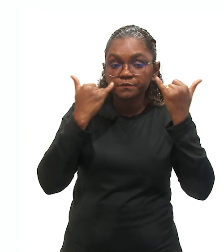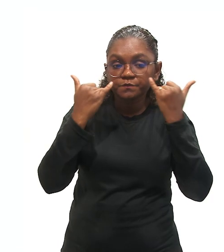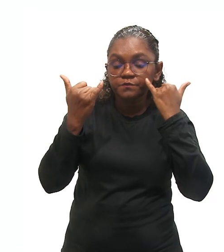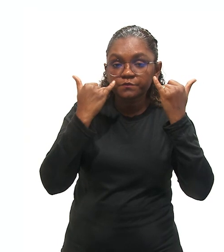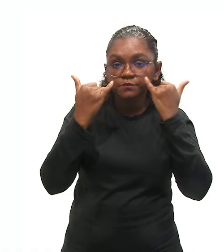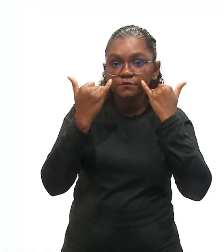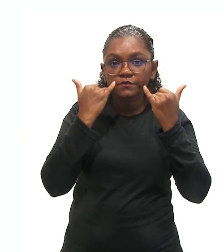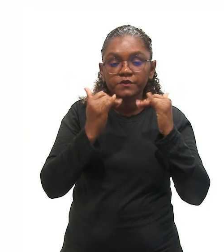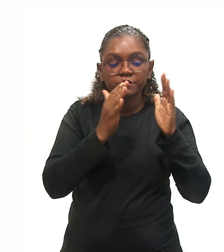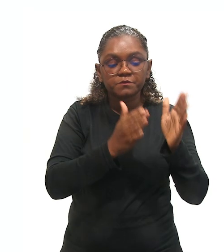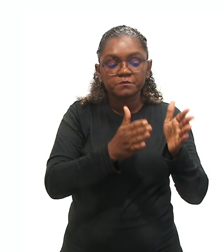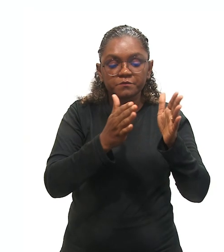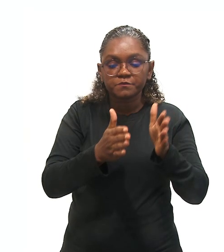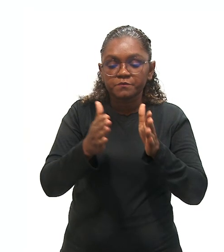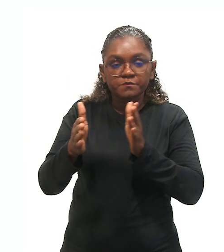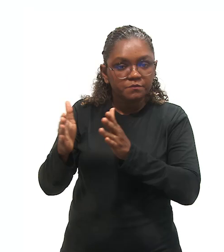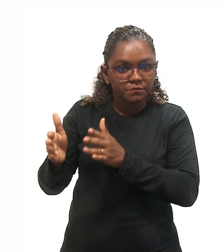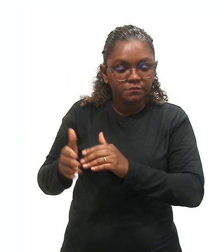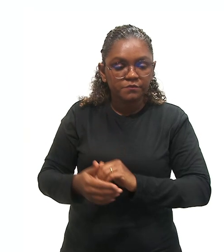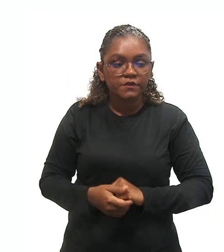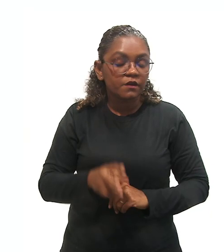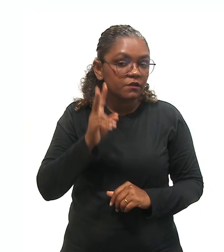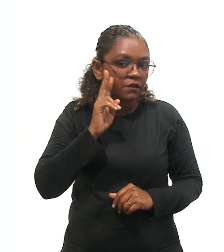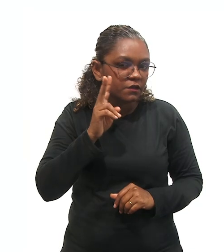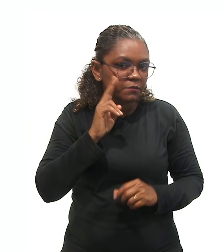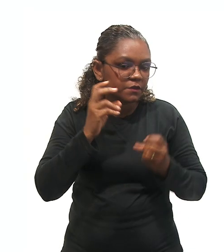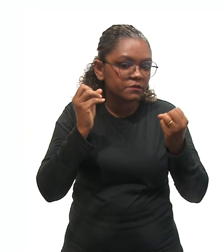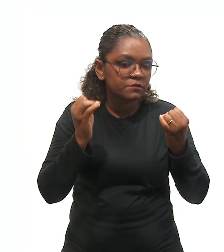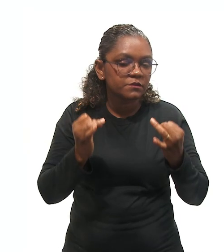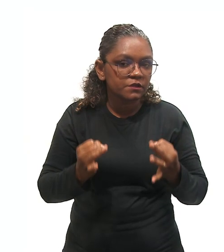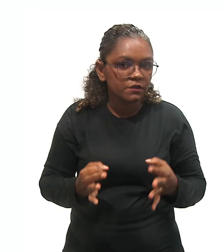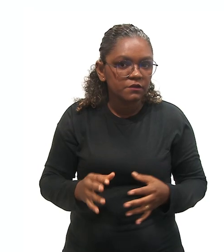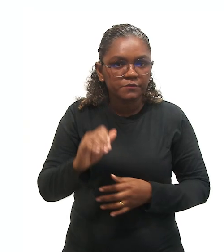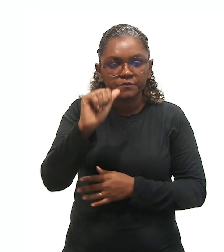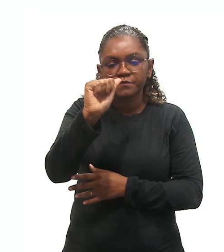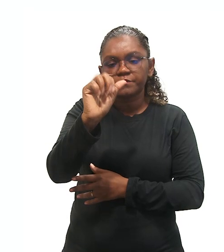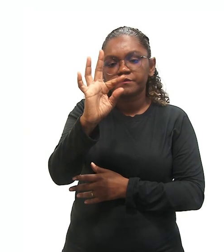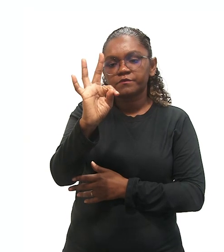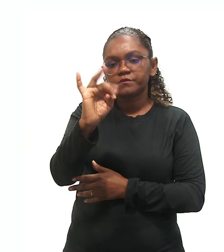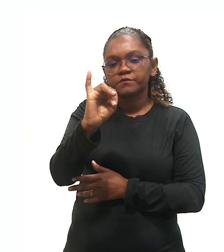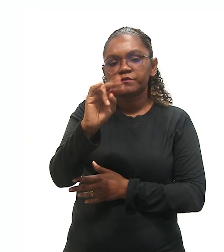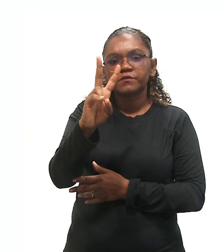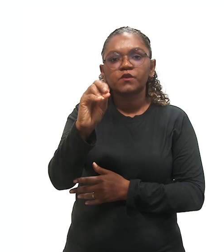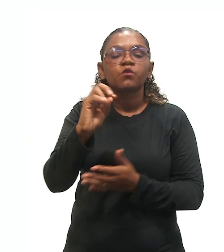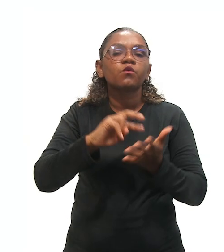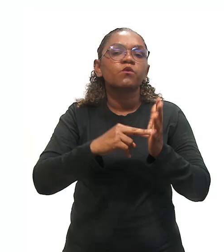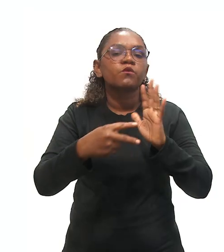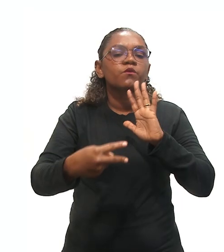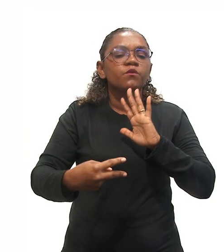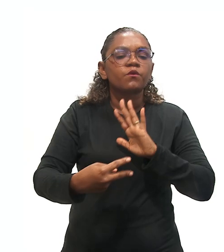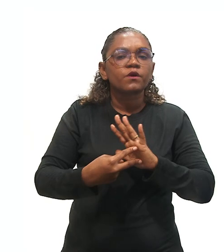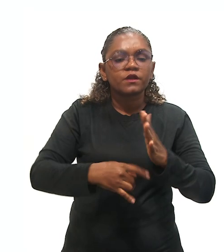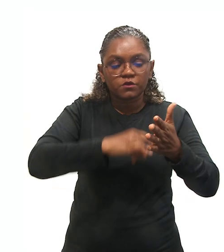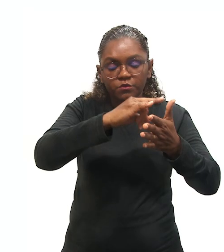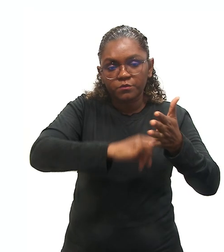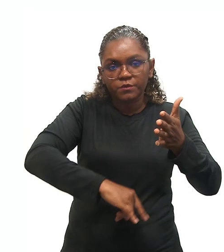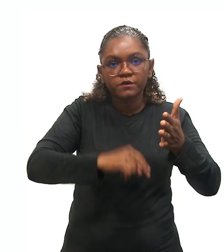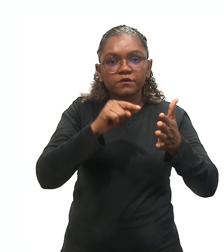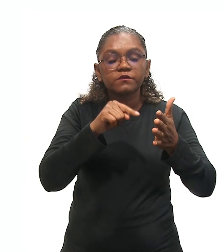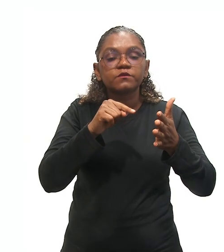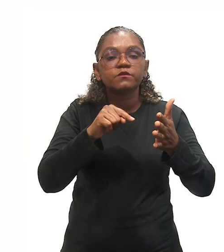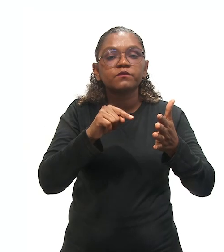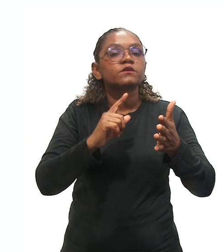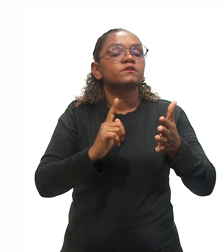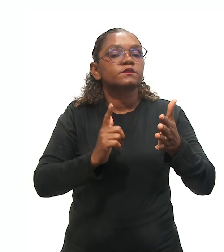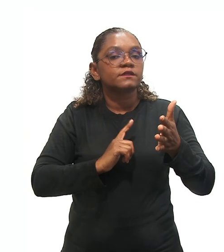informação, classes patrimoniais. Lembra que eu falei para vocês do ativo? O ativo no plano de contas, ele